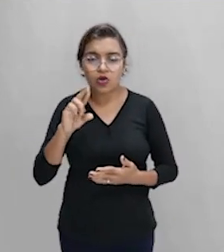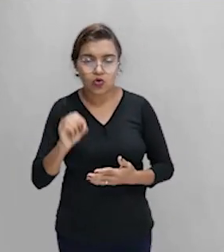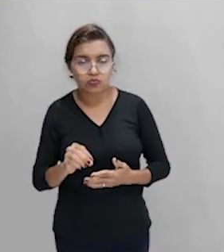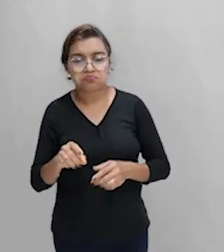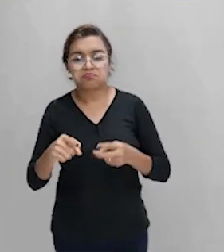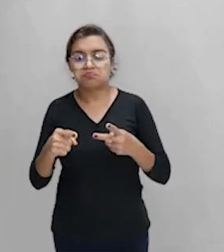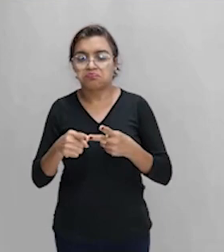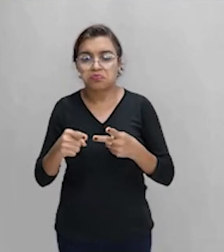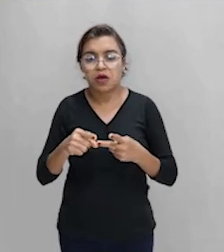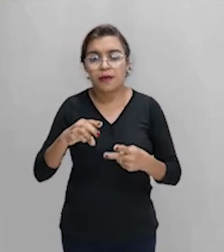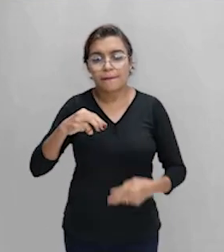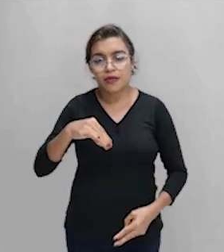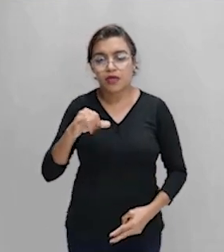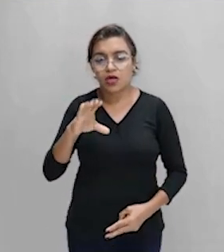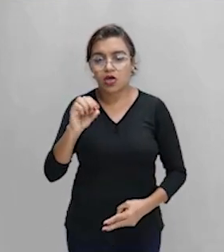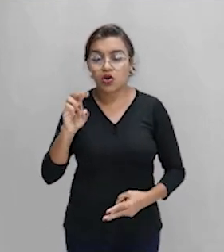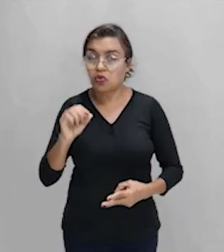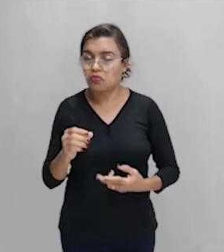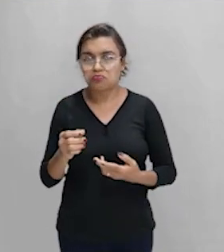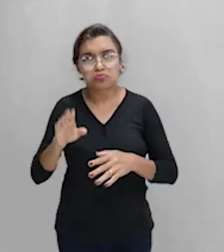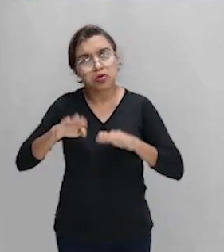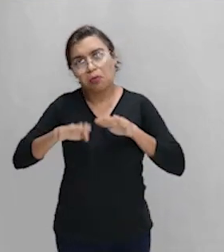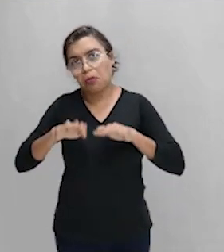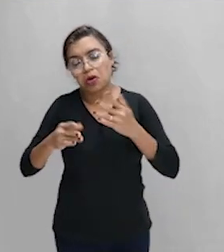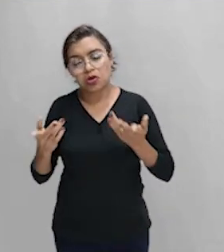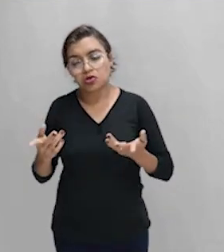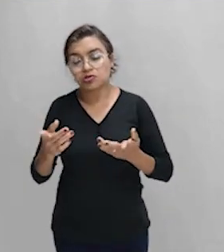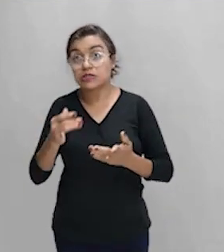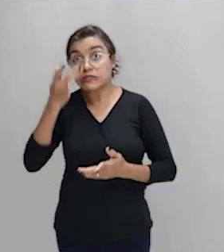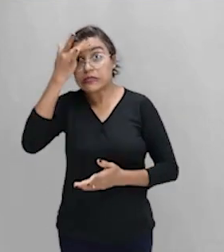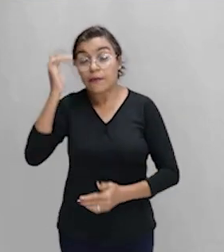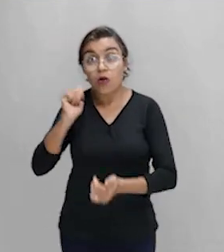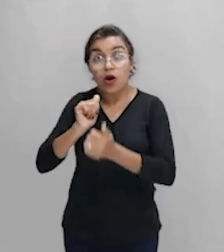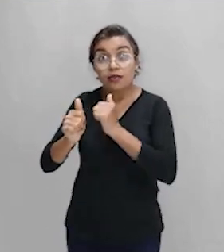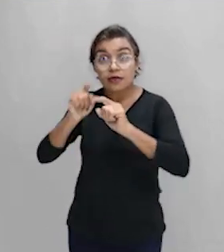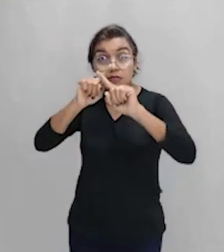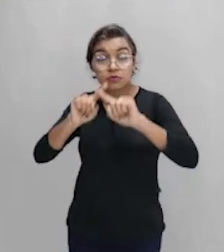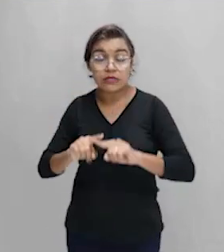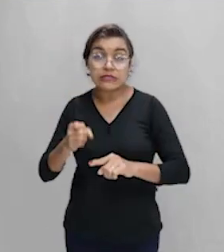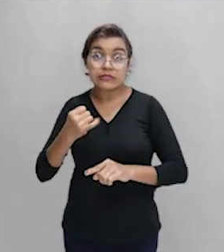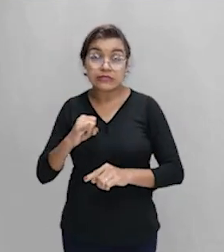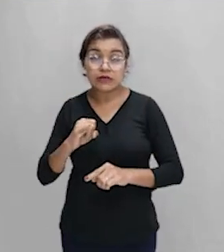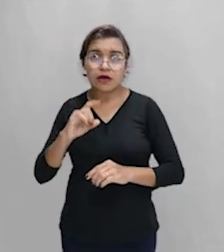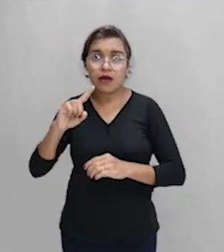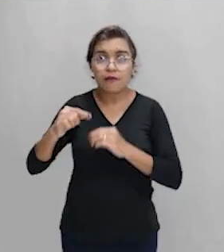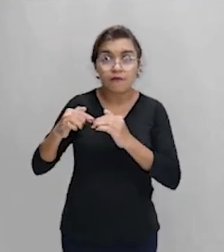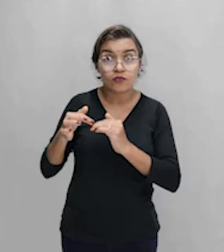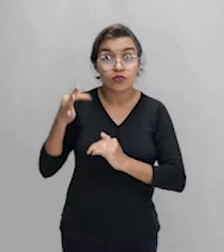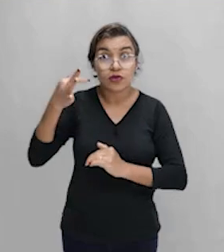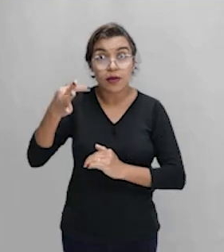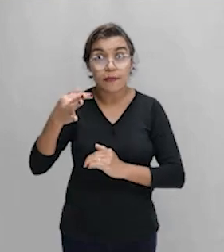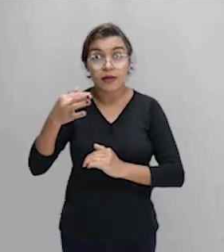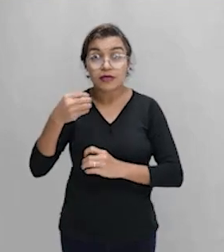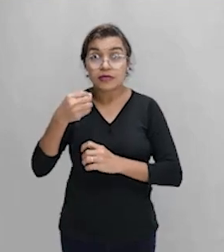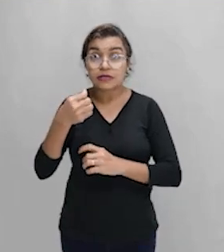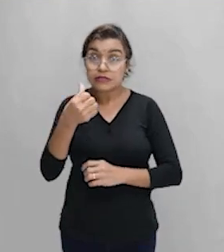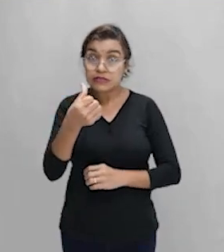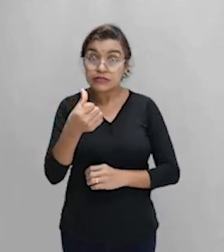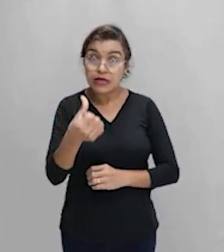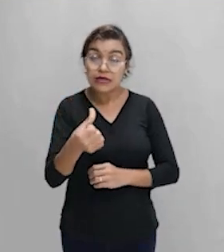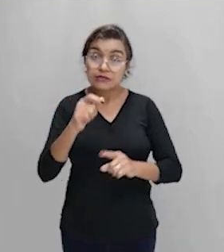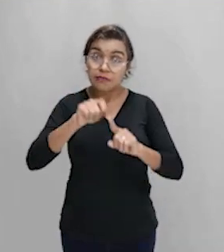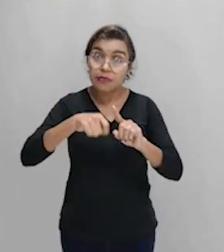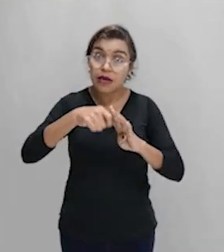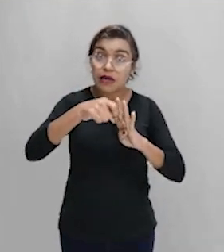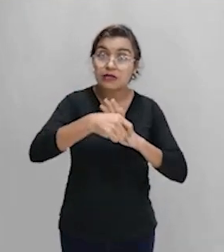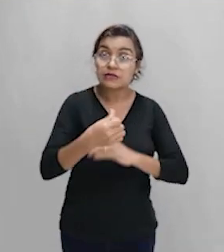da competição na qual o atleta vai disputar. Se é daqui a 6 meses, o macrociclo dele vai ser de 6 meses. Se nós